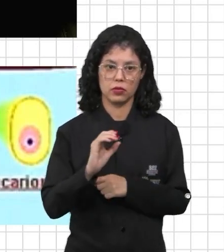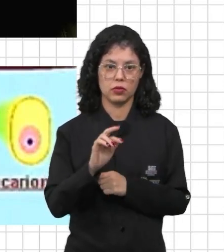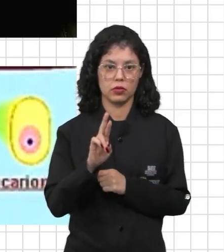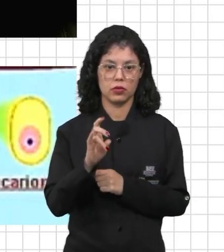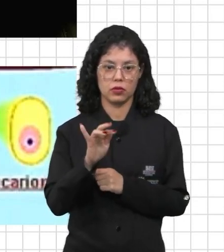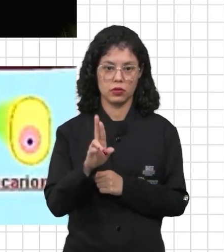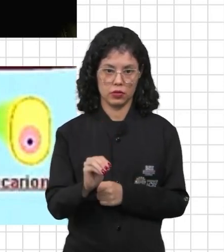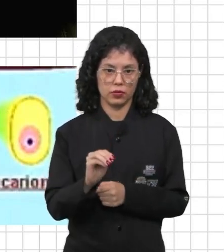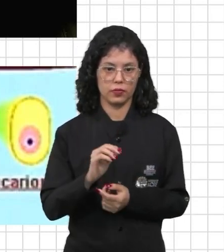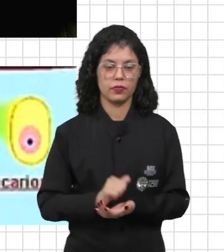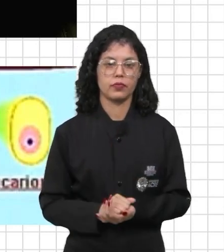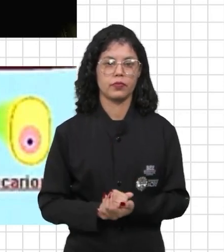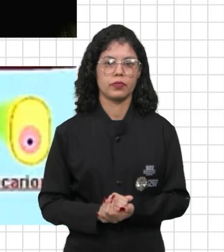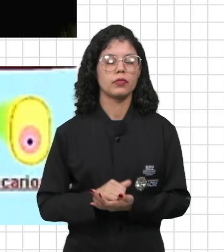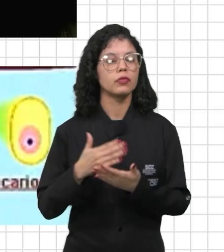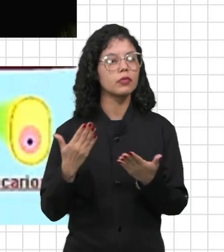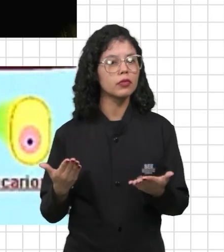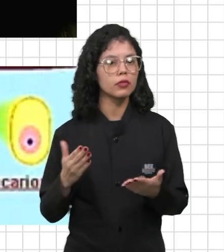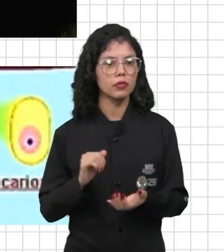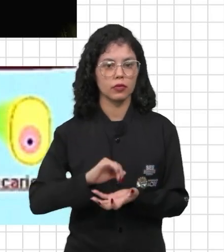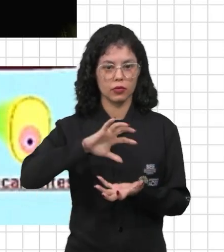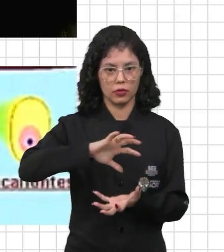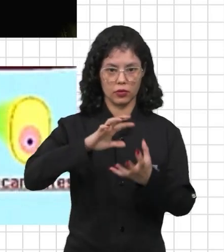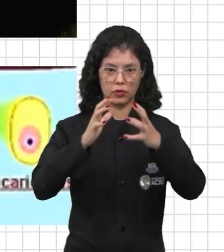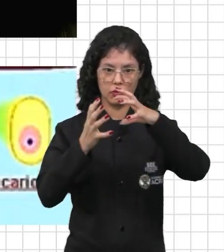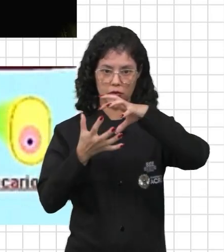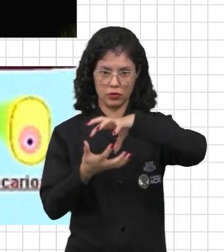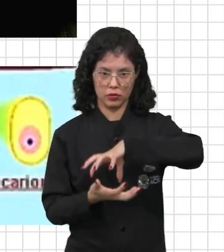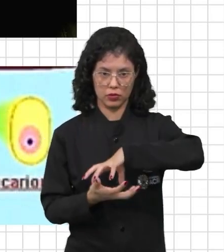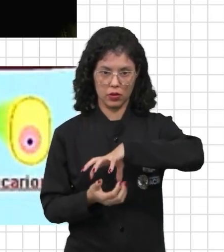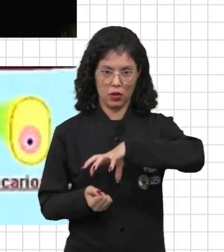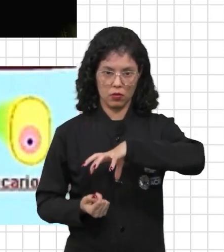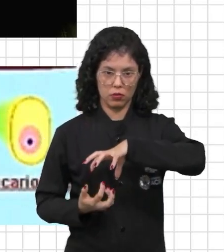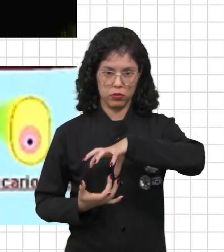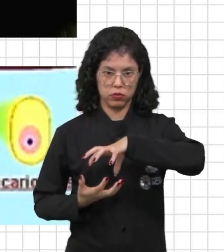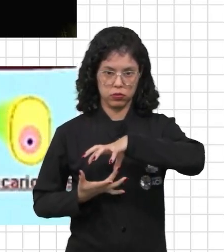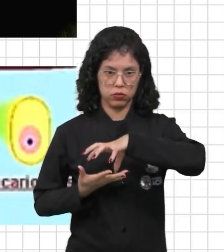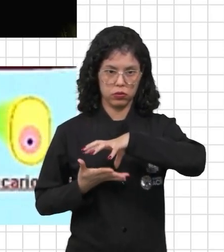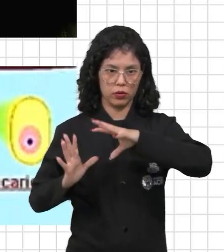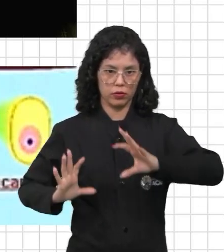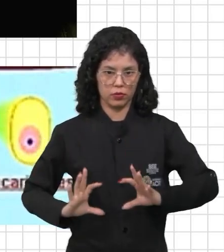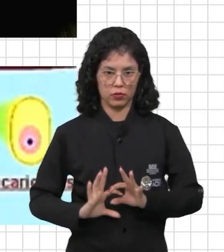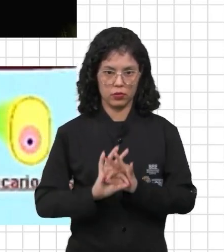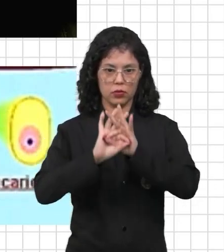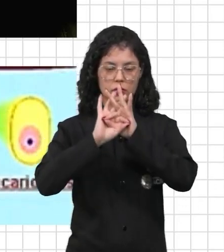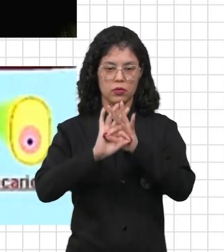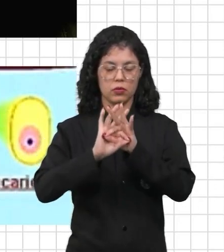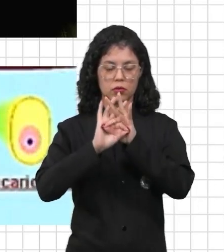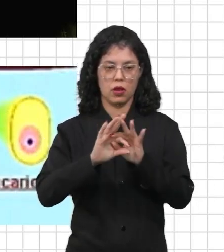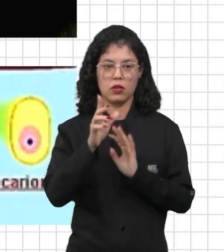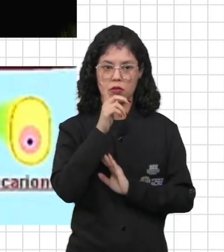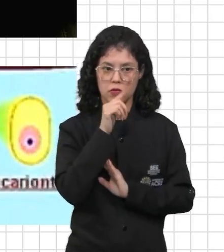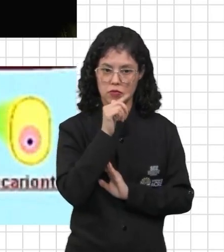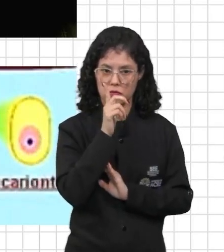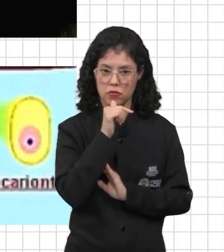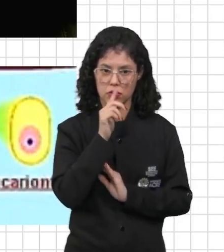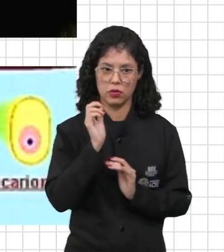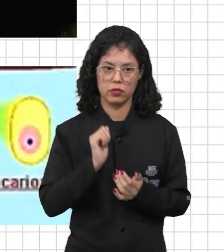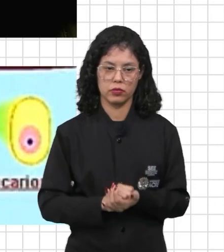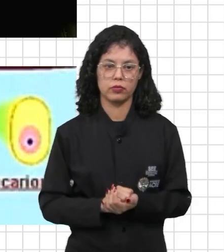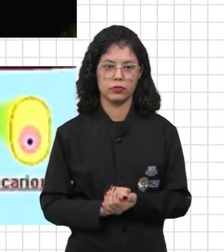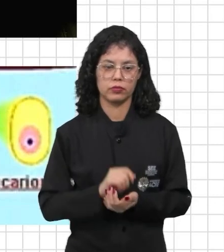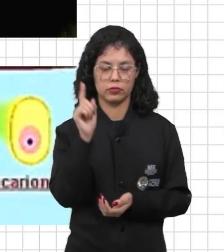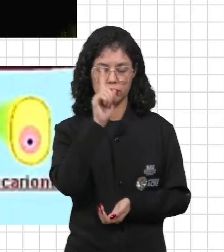do coacervado, que seria esse aglomerado ali de proteínas que se ligam a moléculas de água, né, e com a